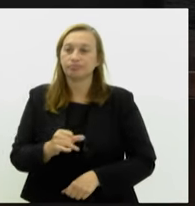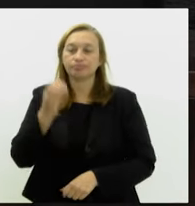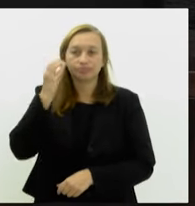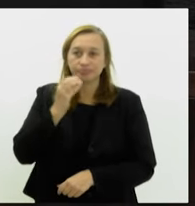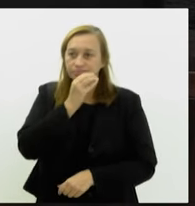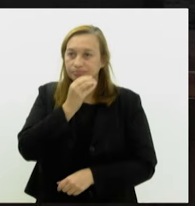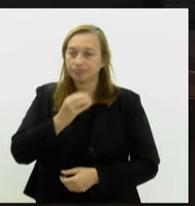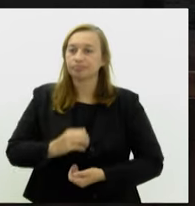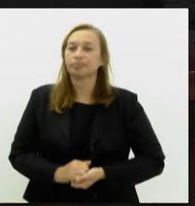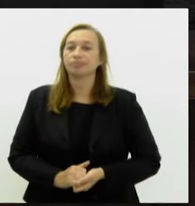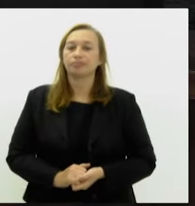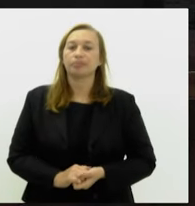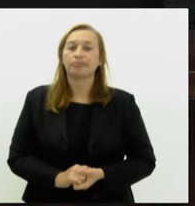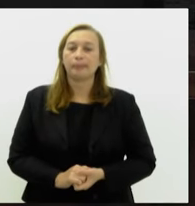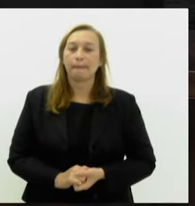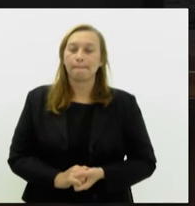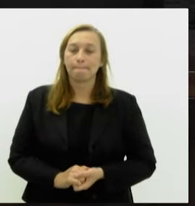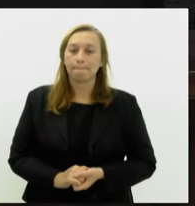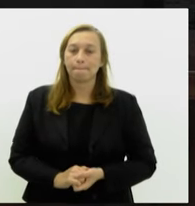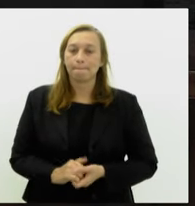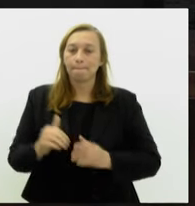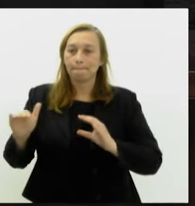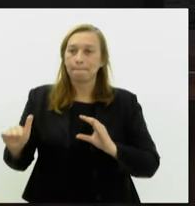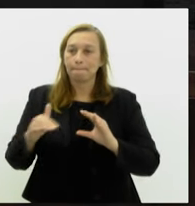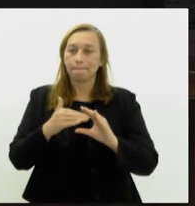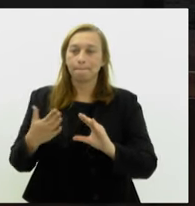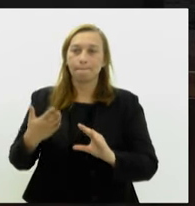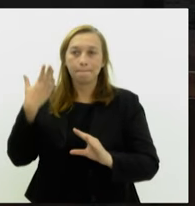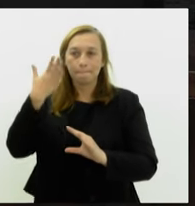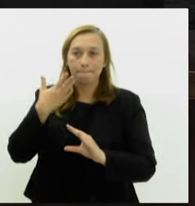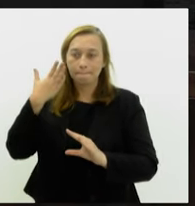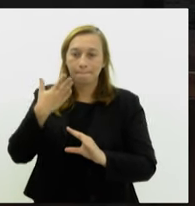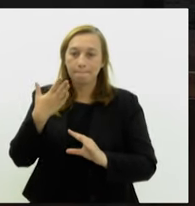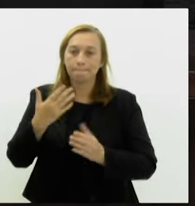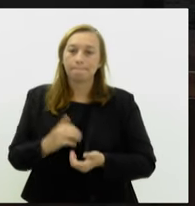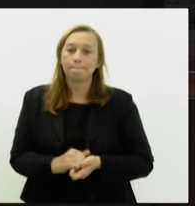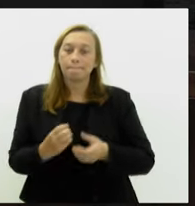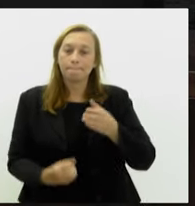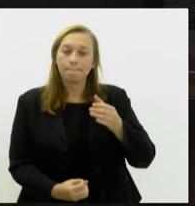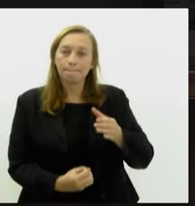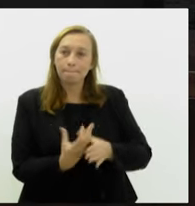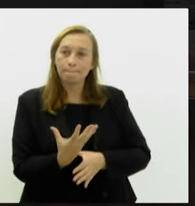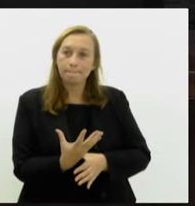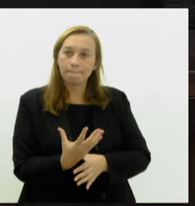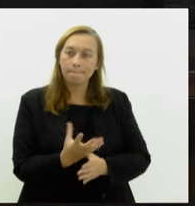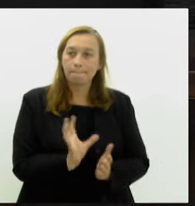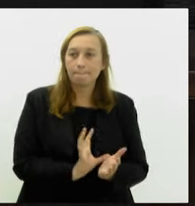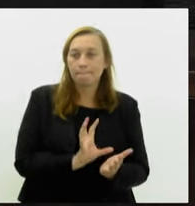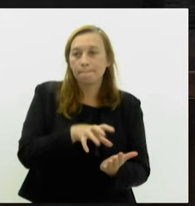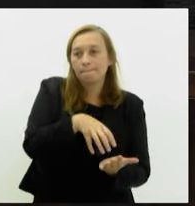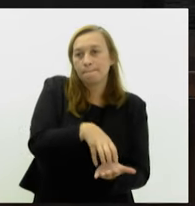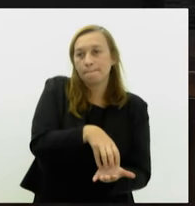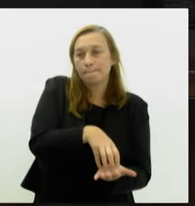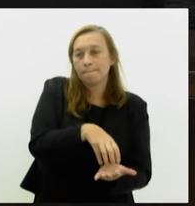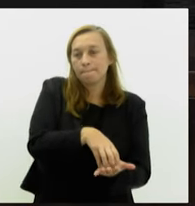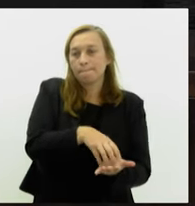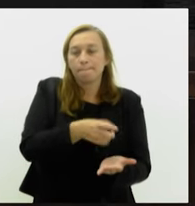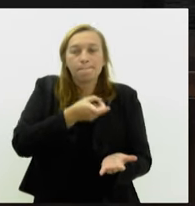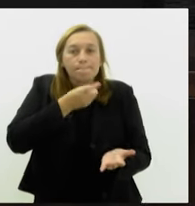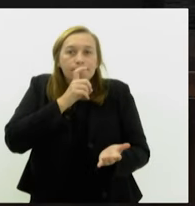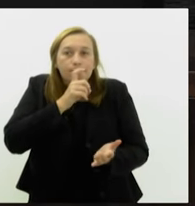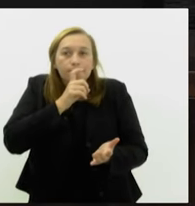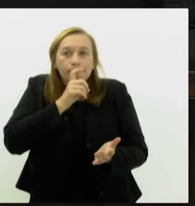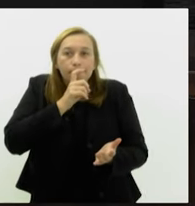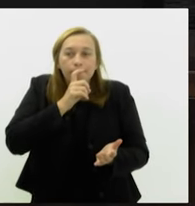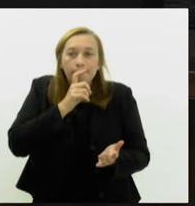senhor governador Cláudio Castro, envio de mensagem dispondo sobre instalação de unidade frigorífica para congelamento e